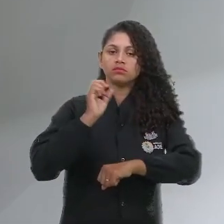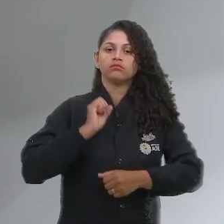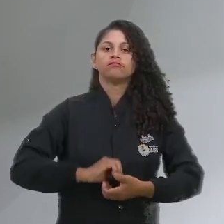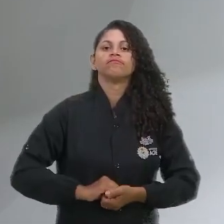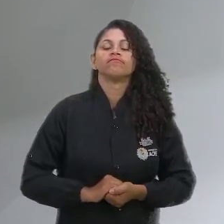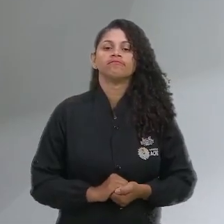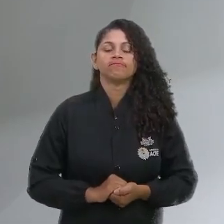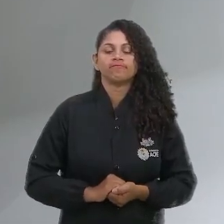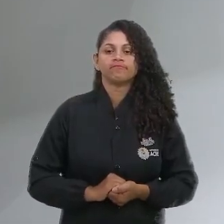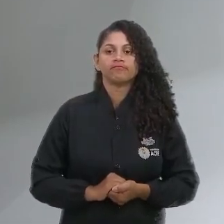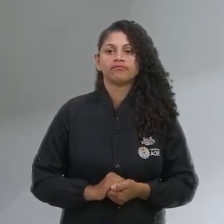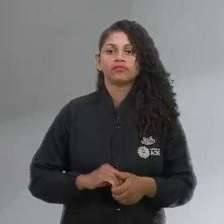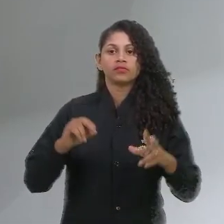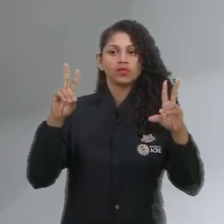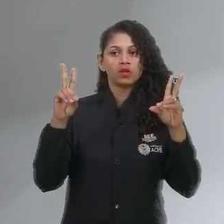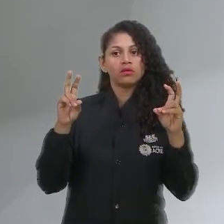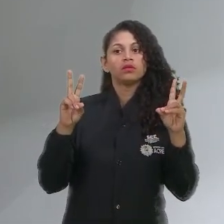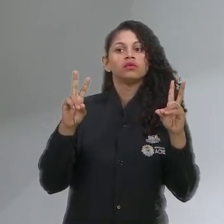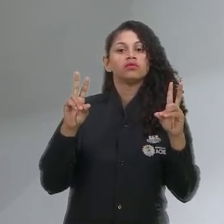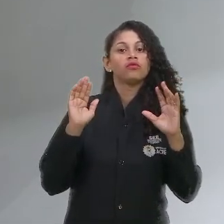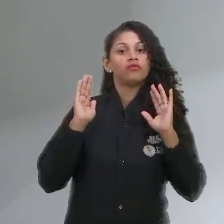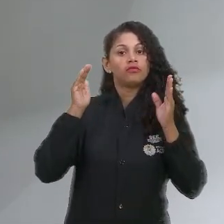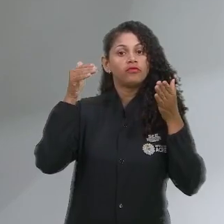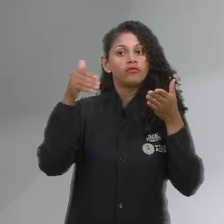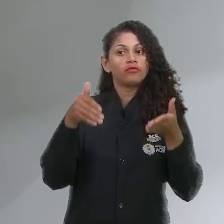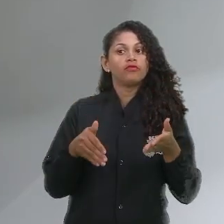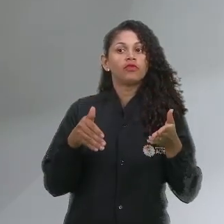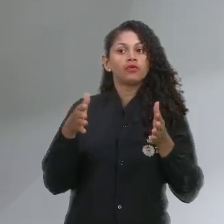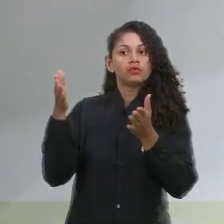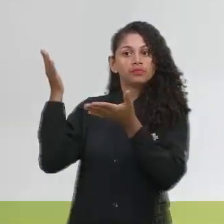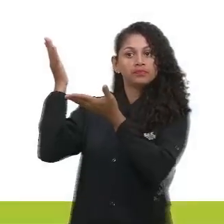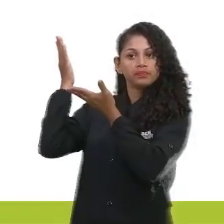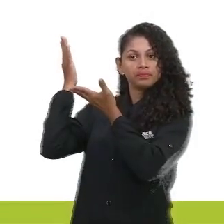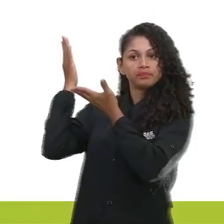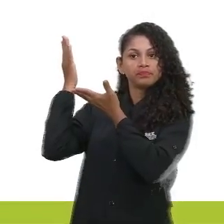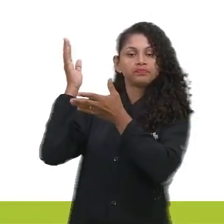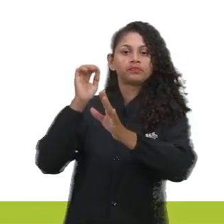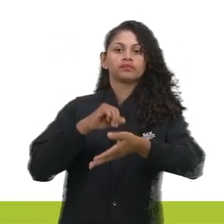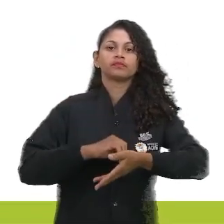aula, a falarmos sobre a circunferência. Começando.